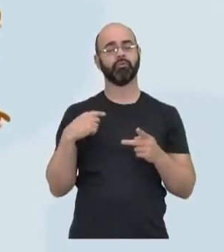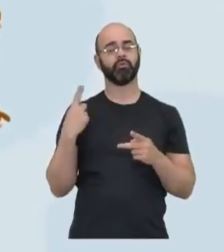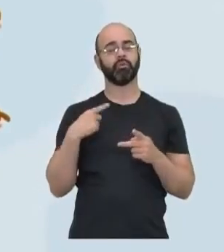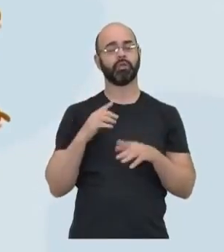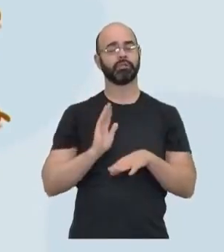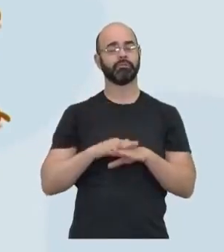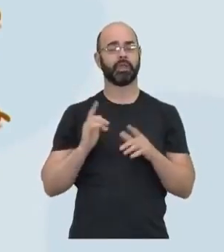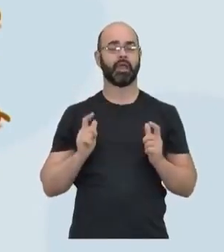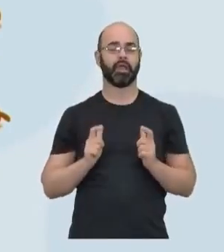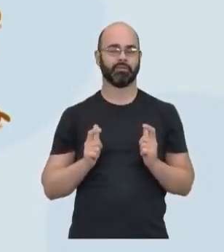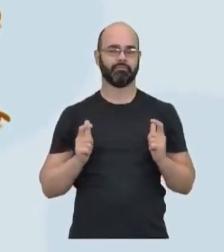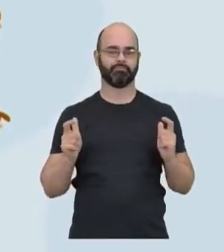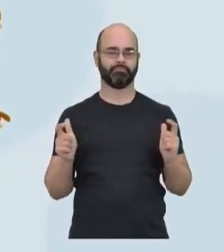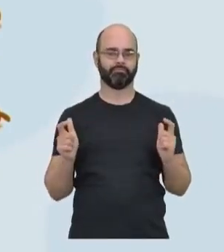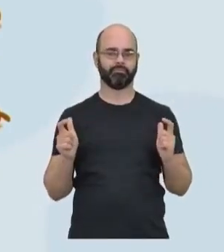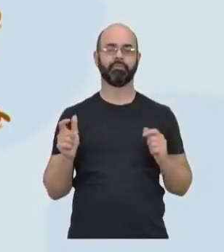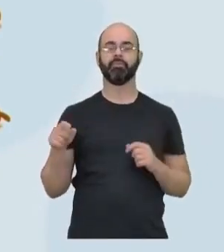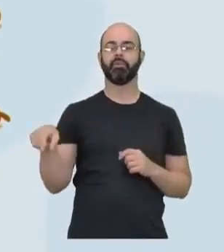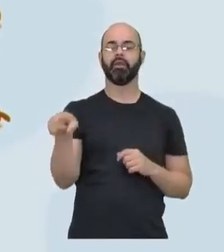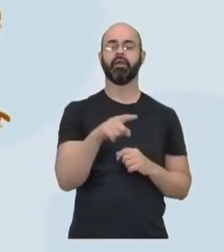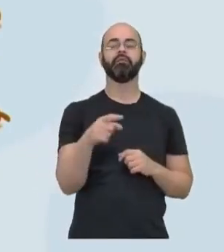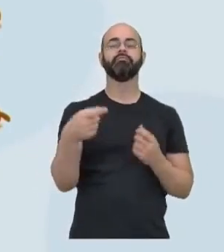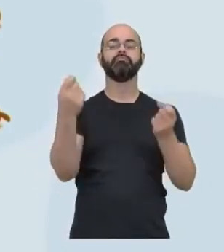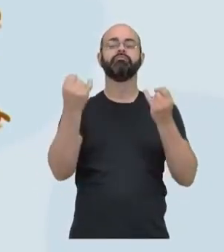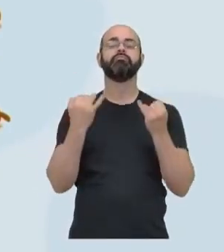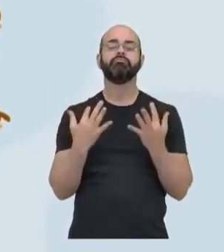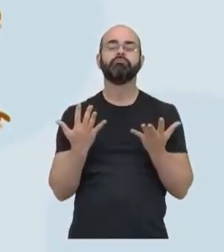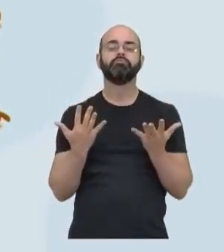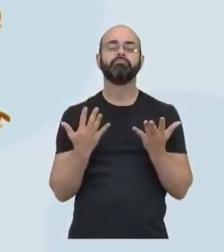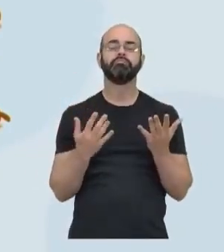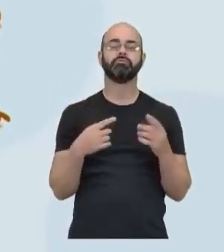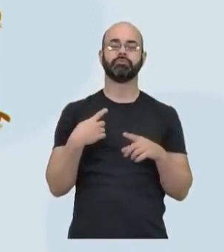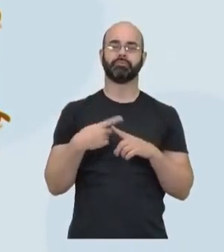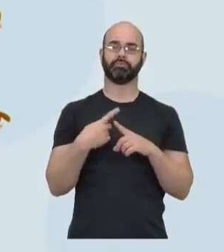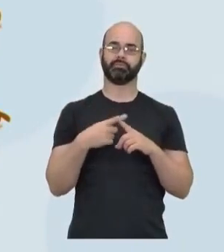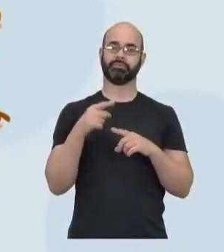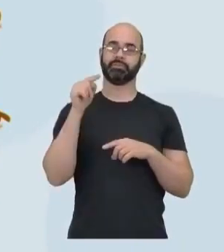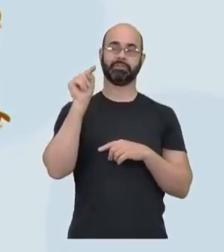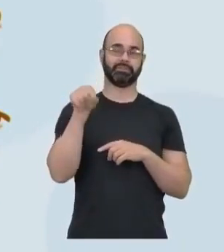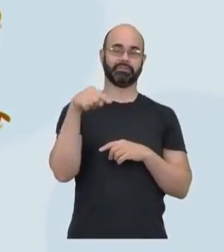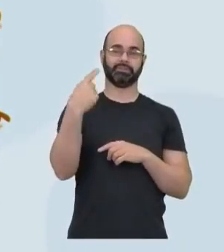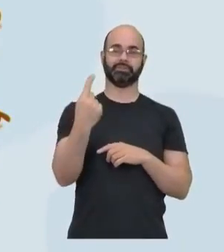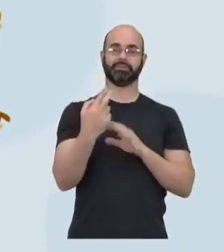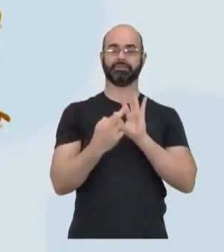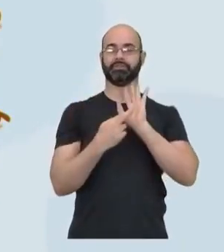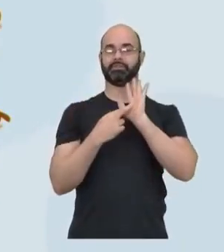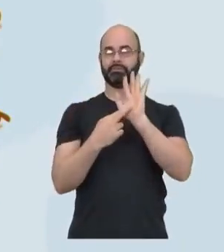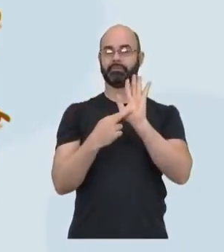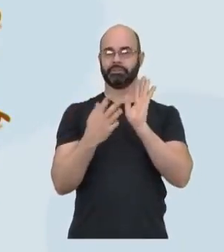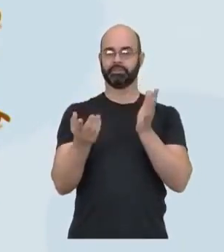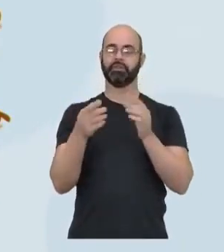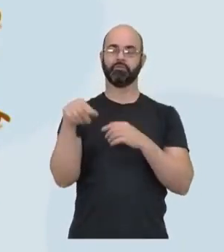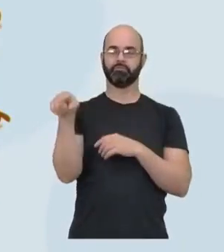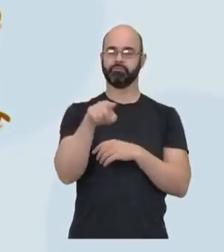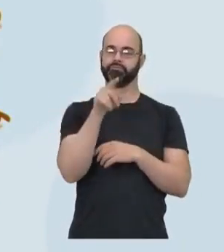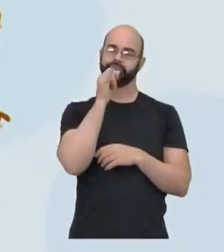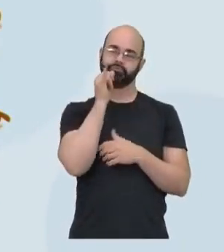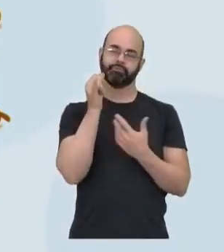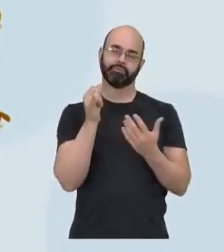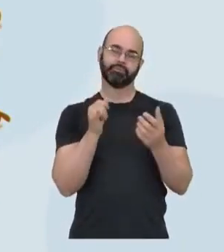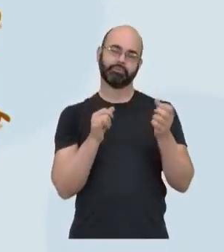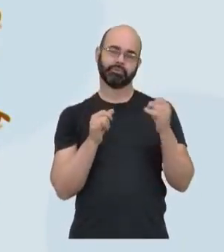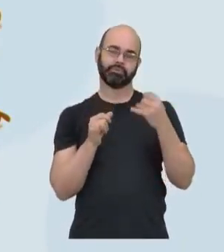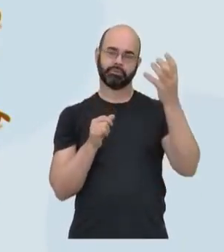povo, ele sempre faz parte deste sistema de governo. Então, embora o rei ele seja